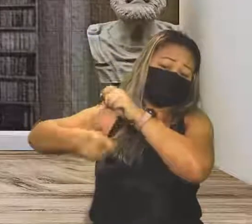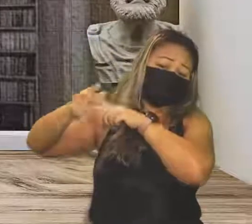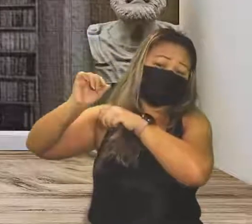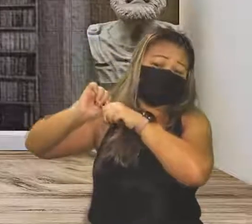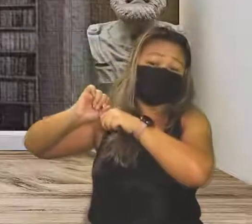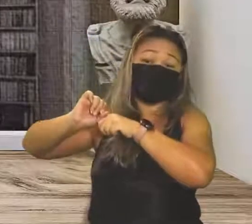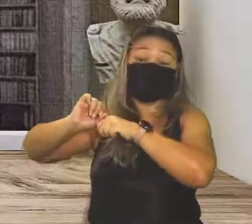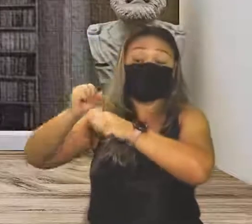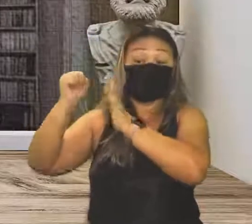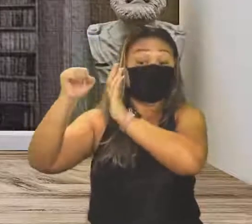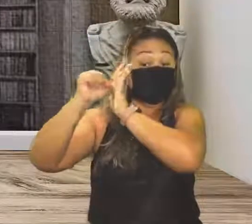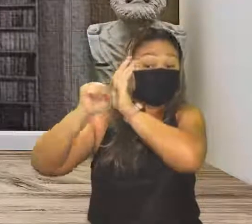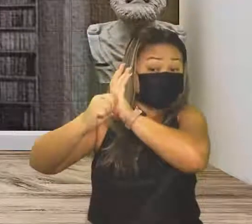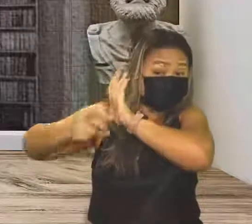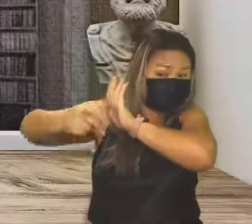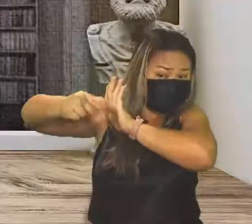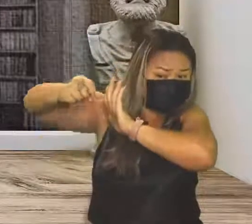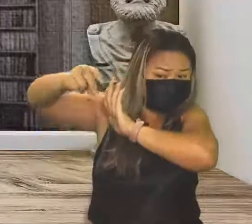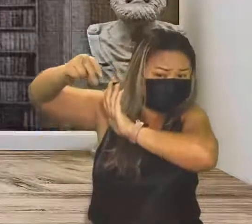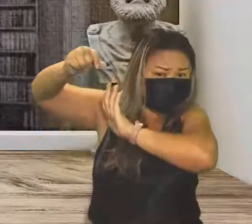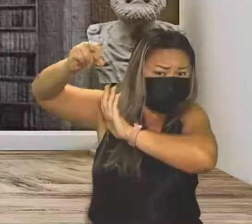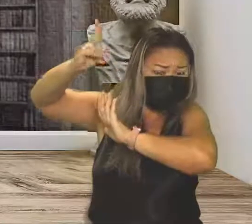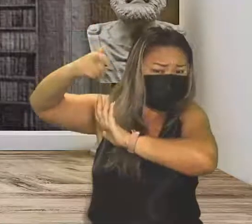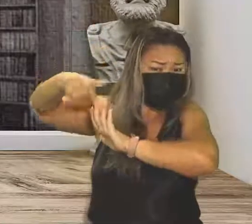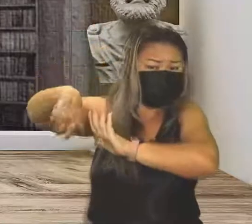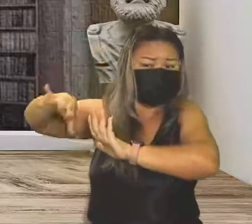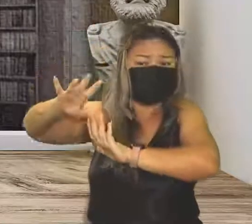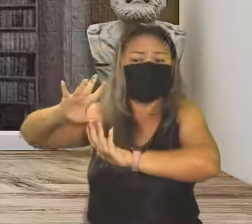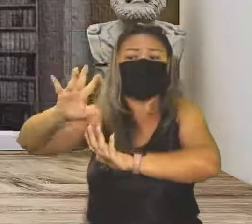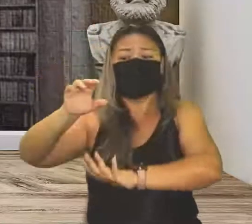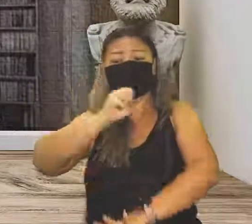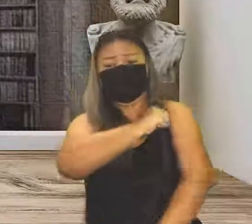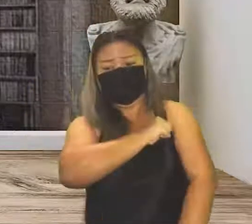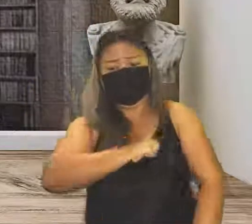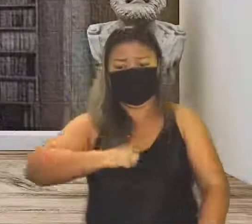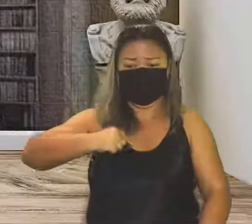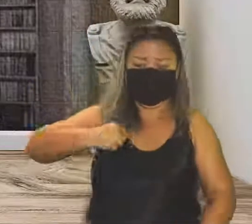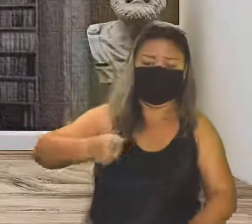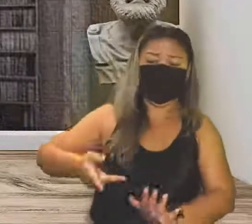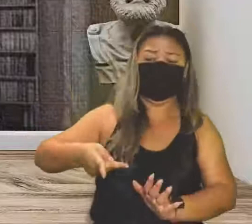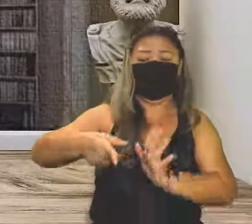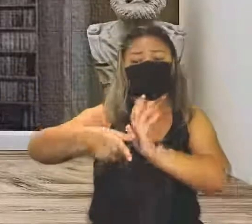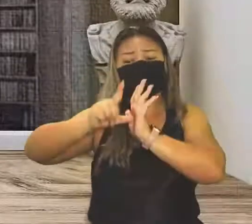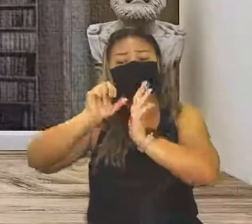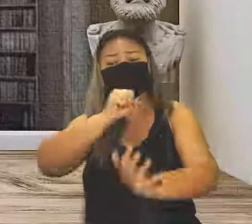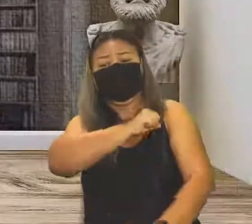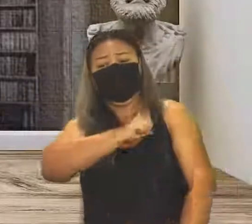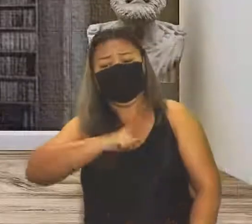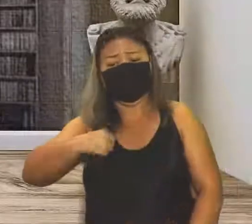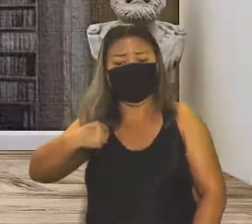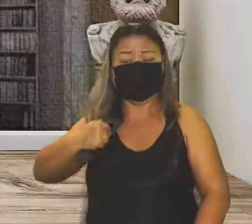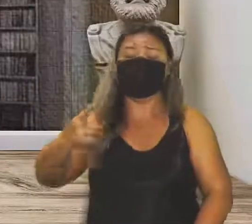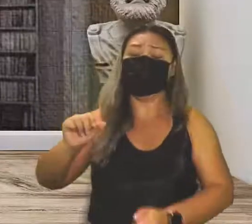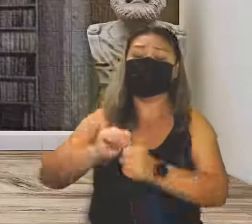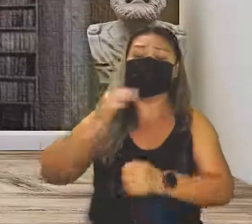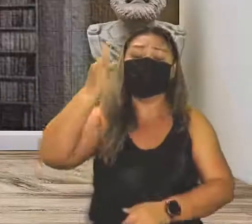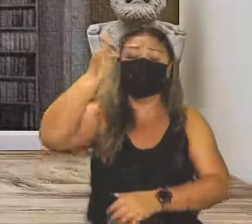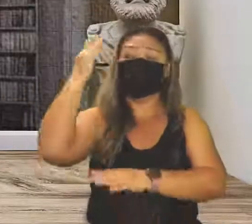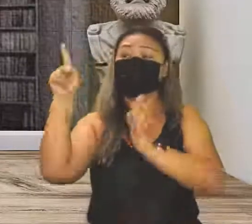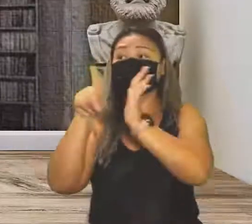atrás, séculos atrás. Por exemplo, lá os socráticos, pré-socráticos, os filósofos da natureza.